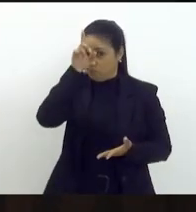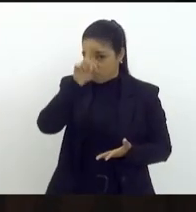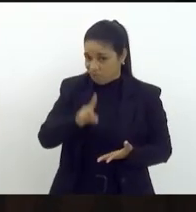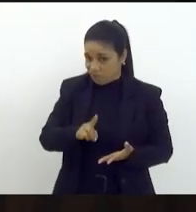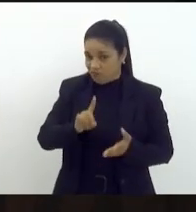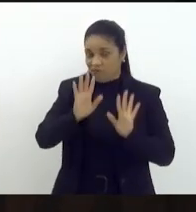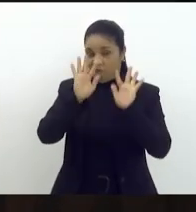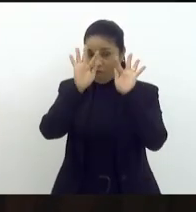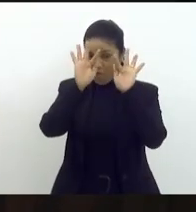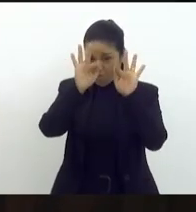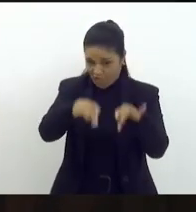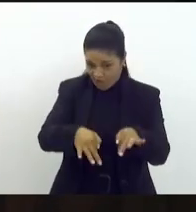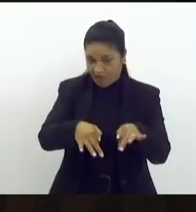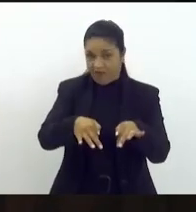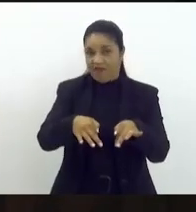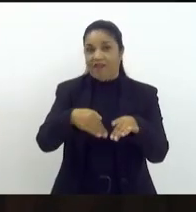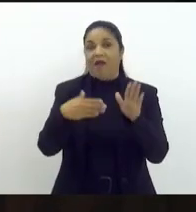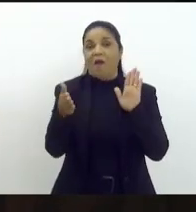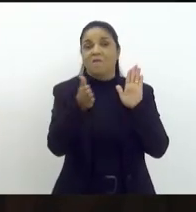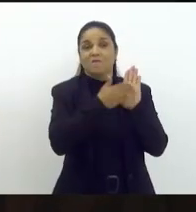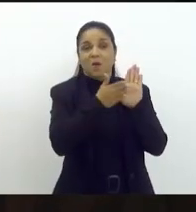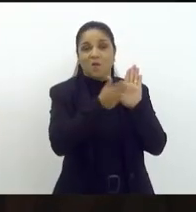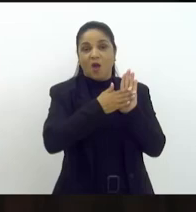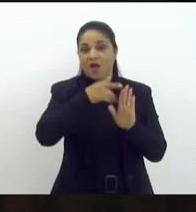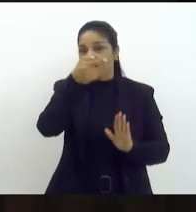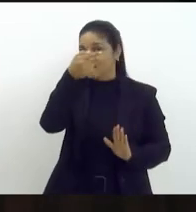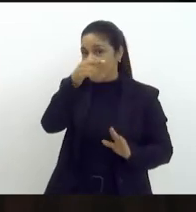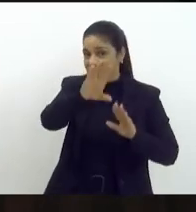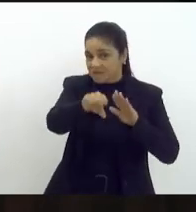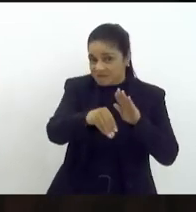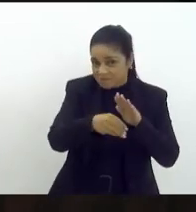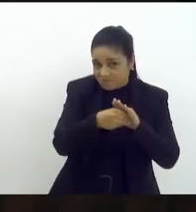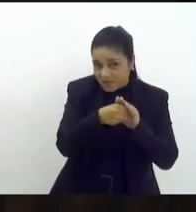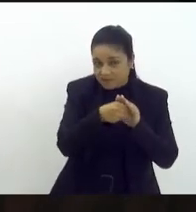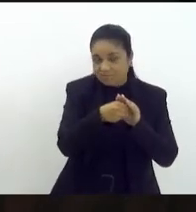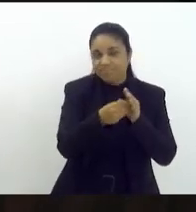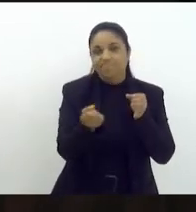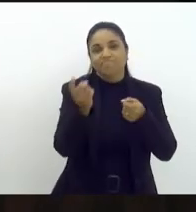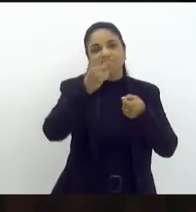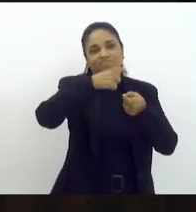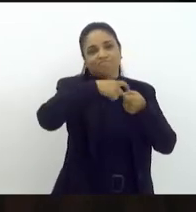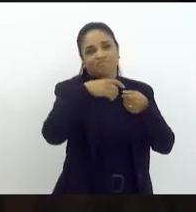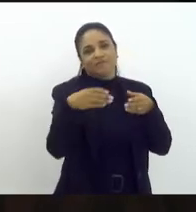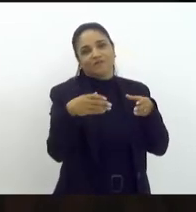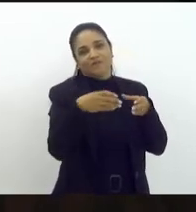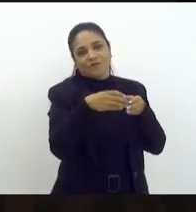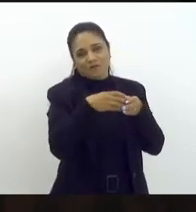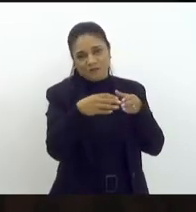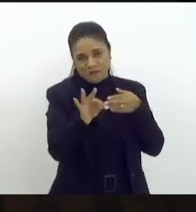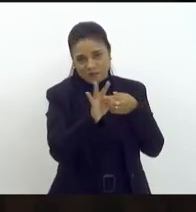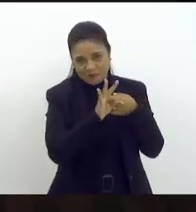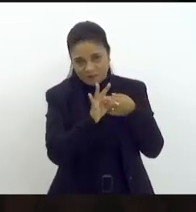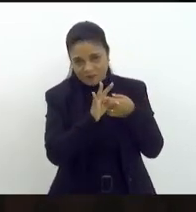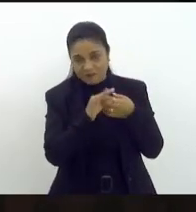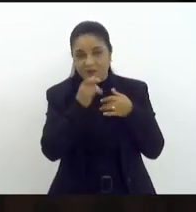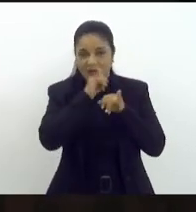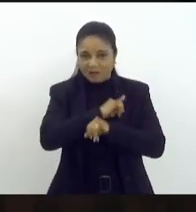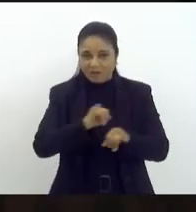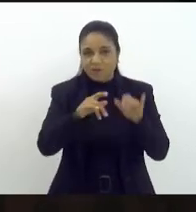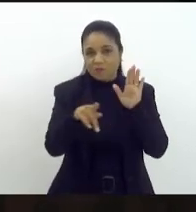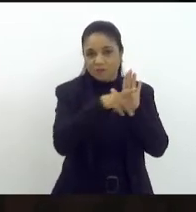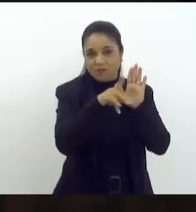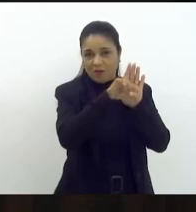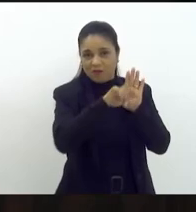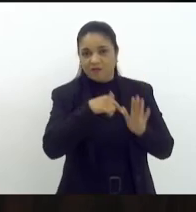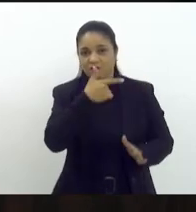encerrada discussão presente proposta receber os sete emendas e retorne as comissões técnicas anuncie o projeto